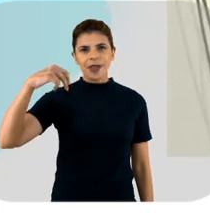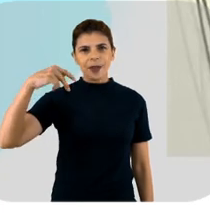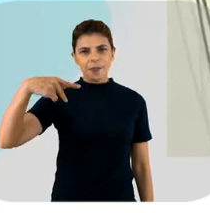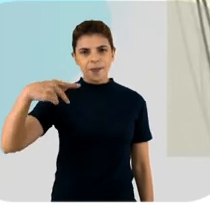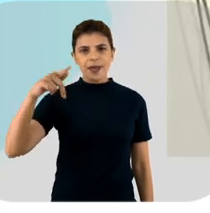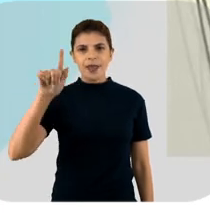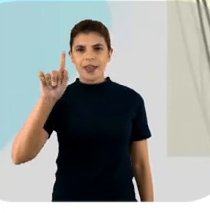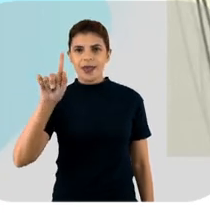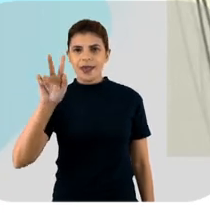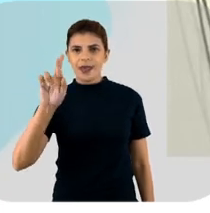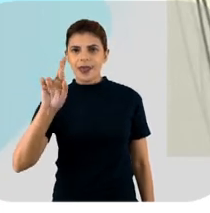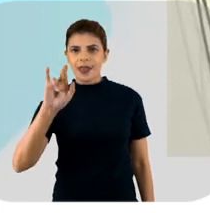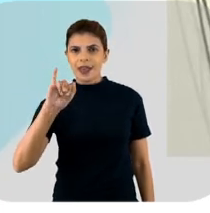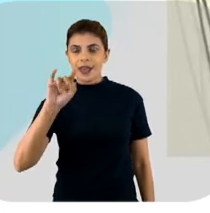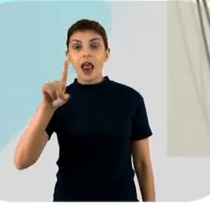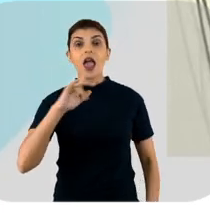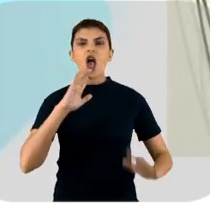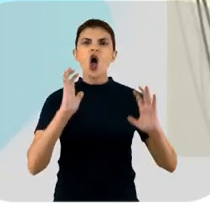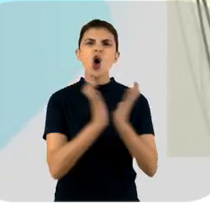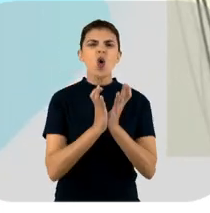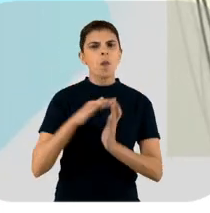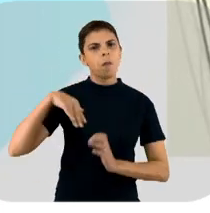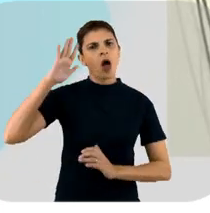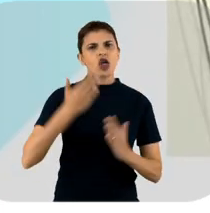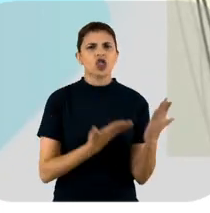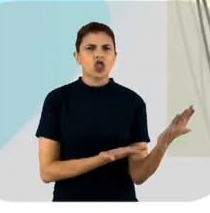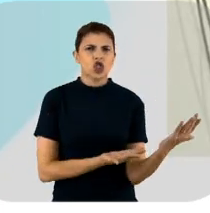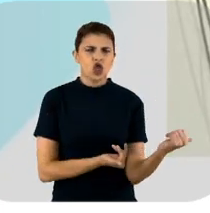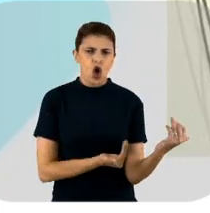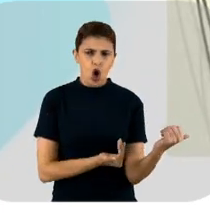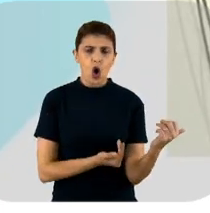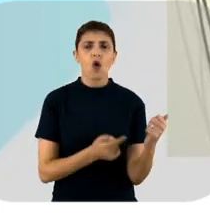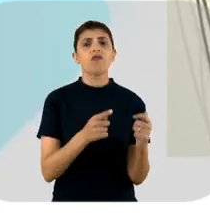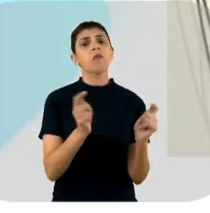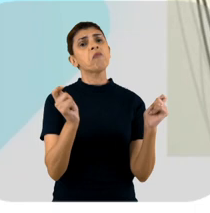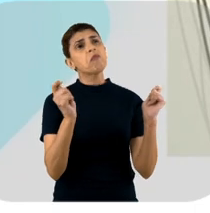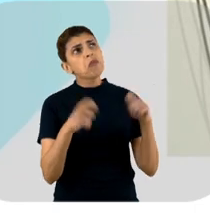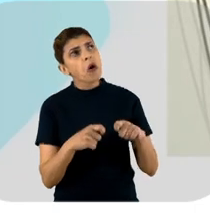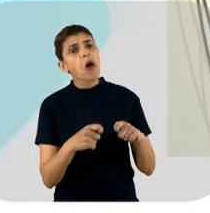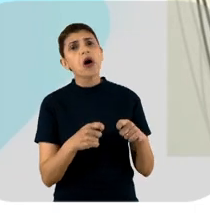falei antes, esse é para grupos mais jovens,